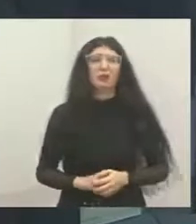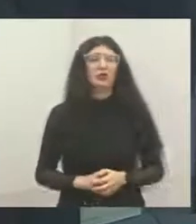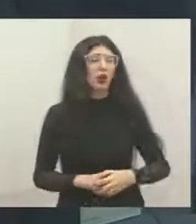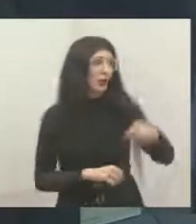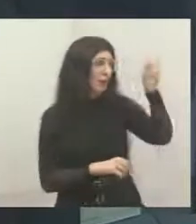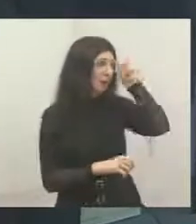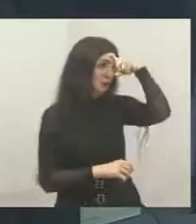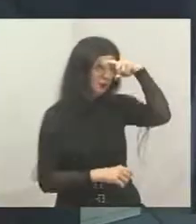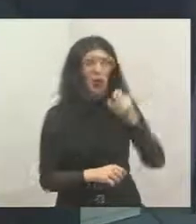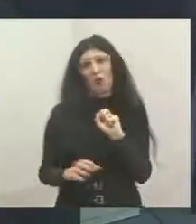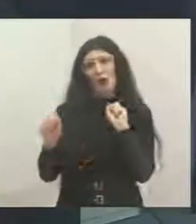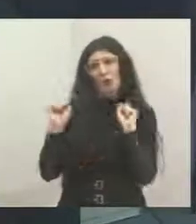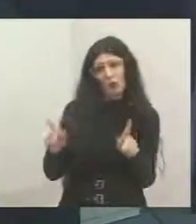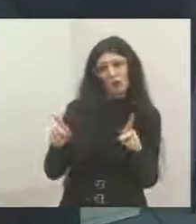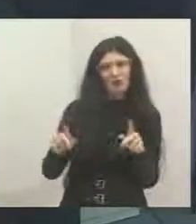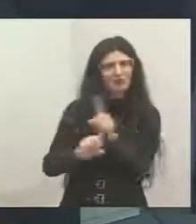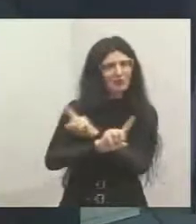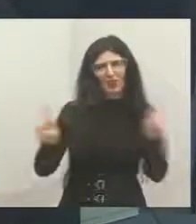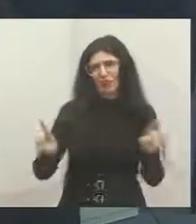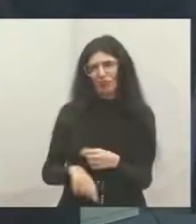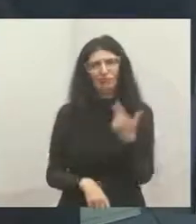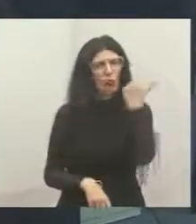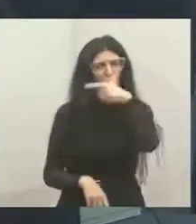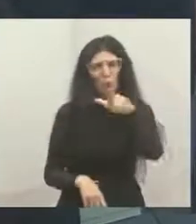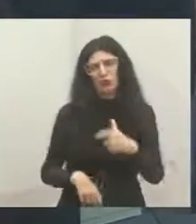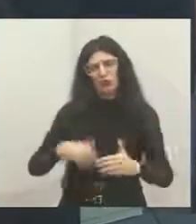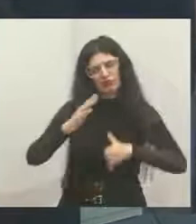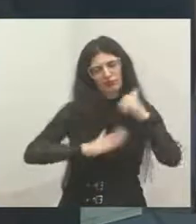aposenta. Todas as funções hoje,